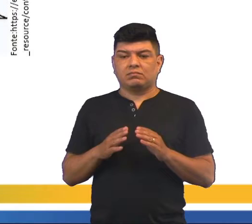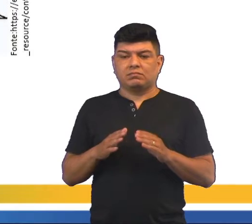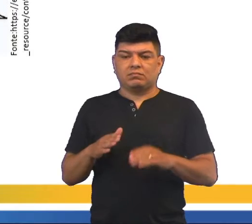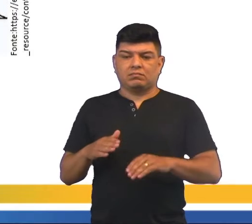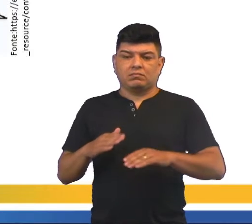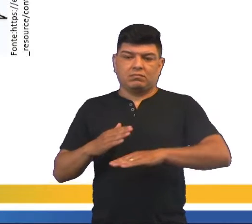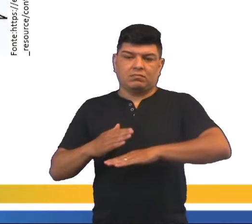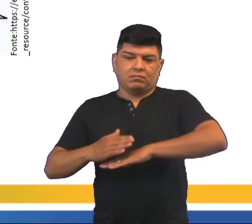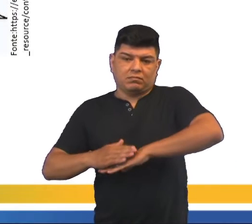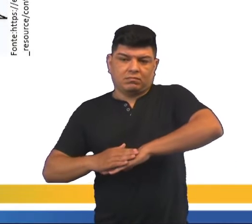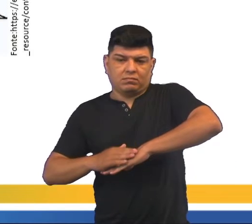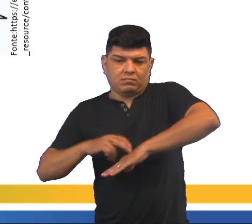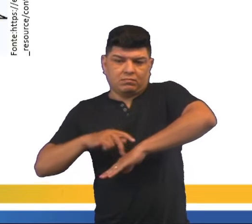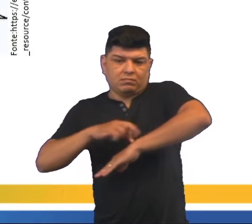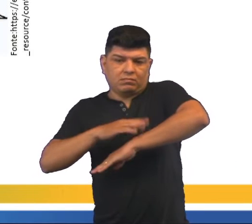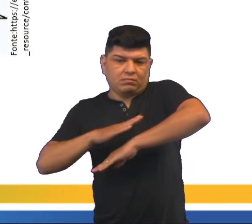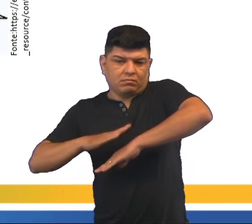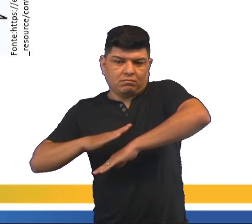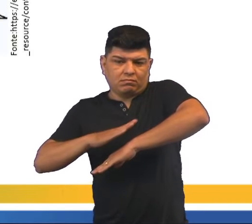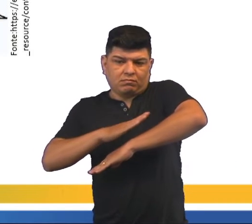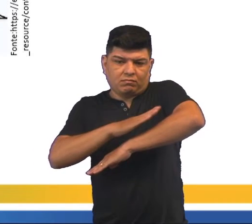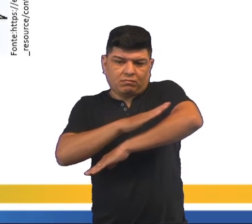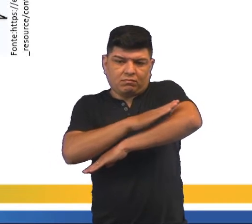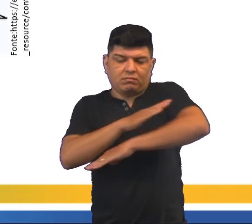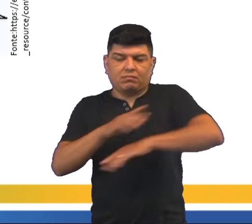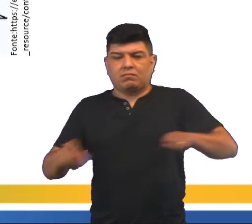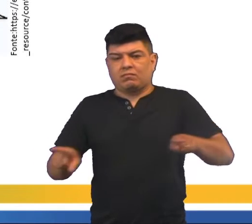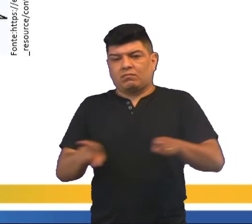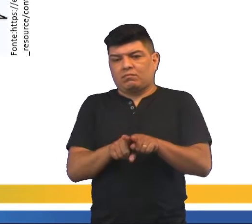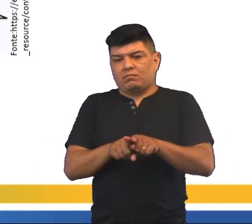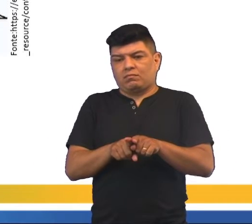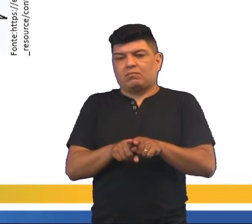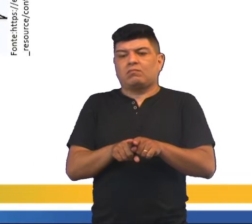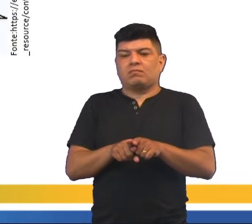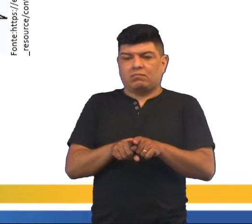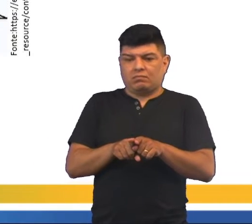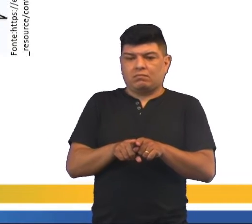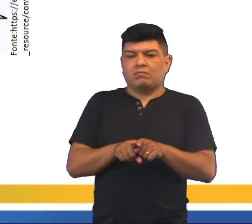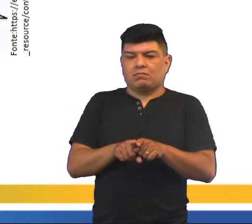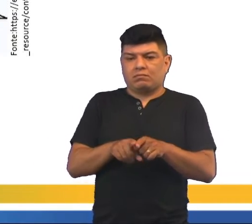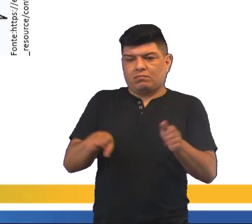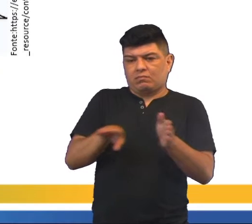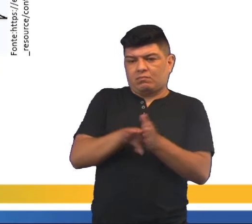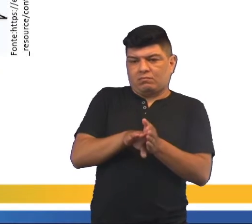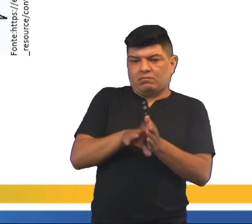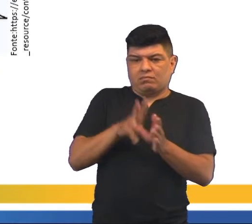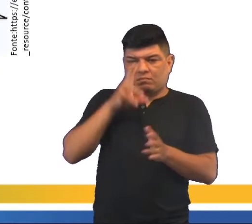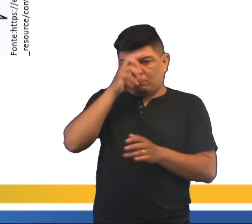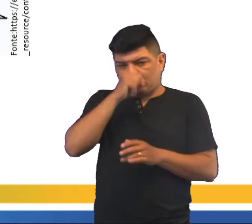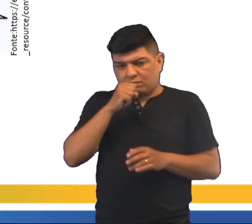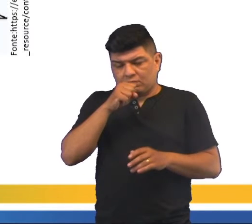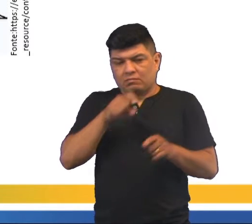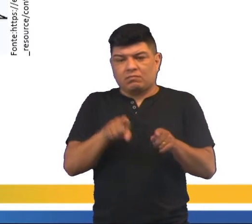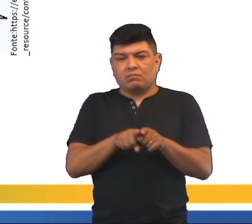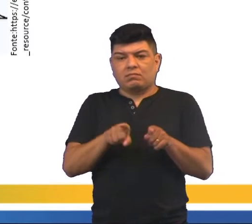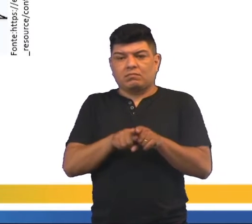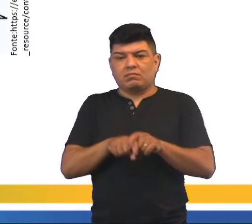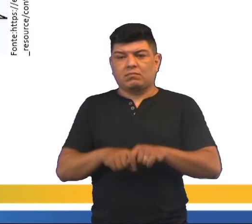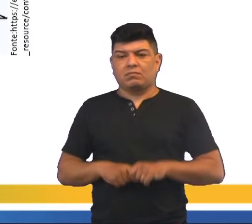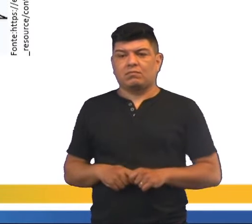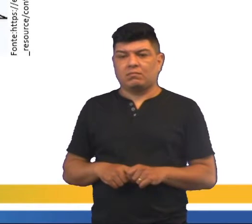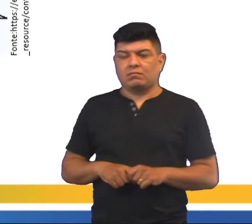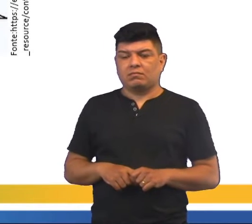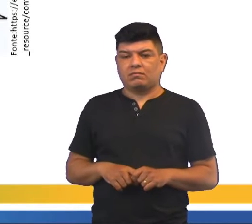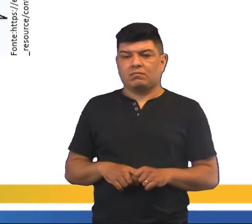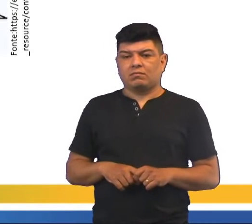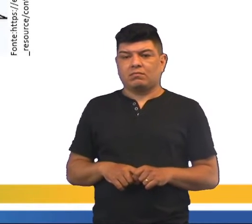tá é assim que a gente vai conseguir chegar a níveis diferentes também sem fazer muito esforço gente encontro